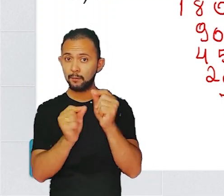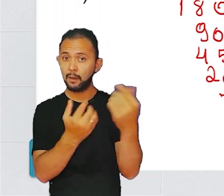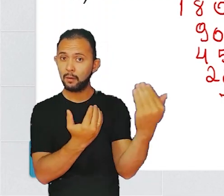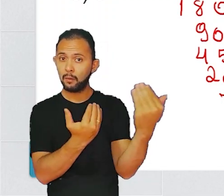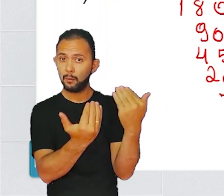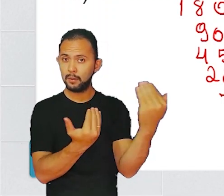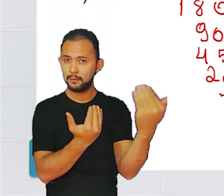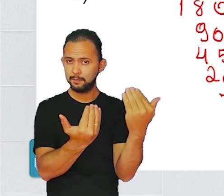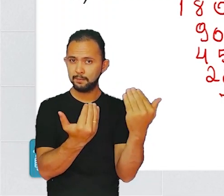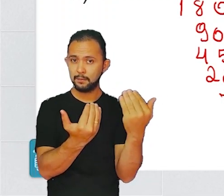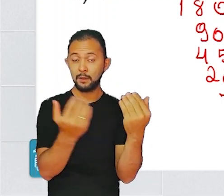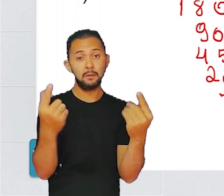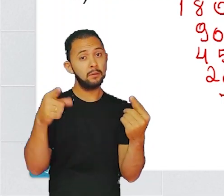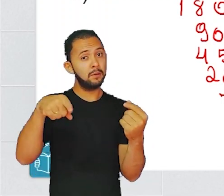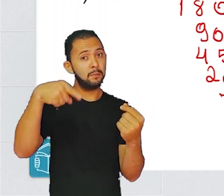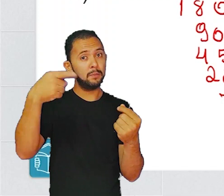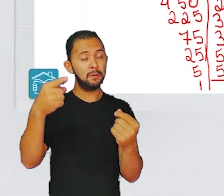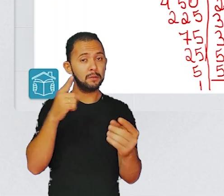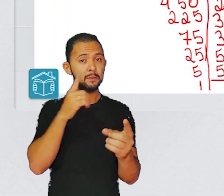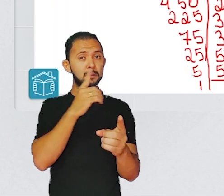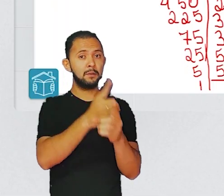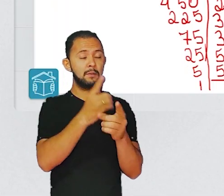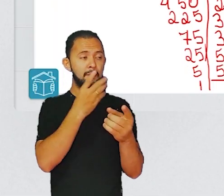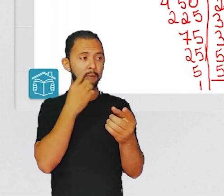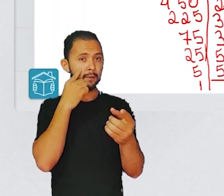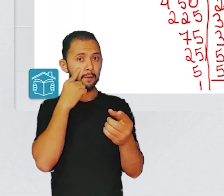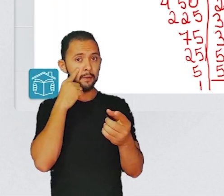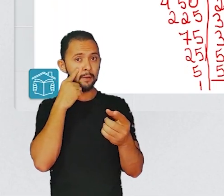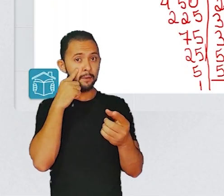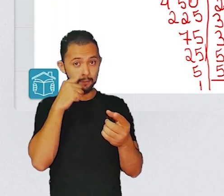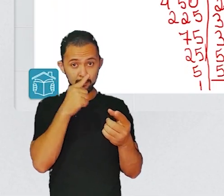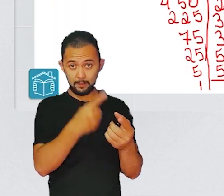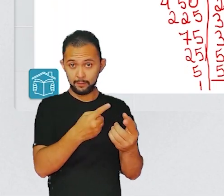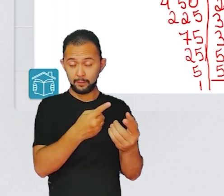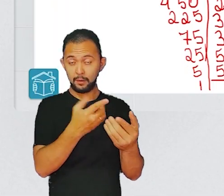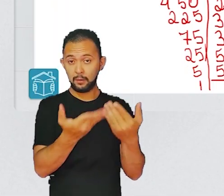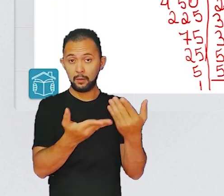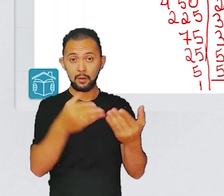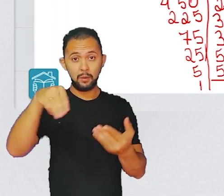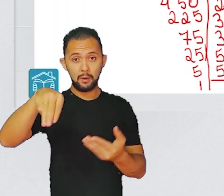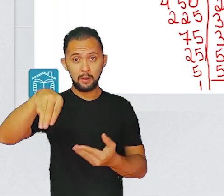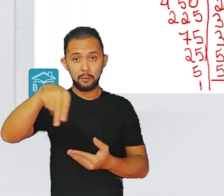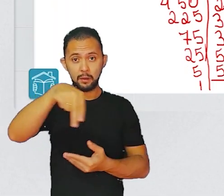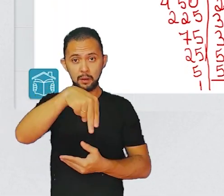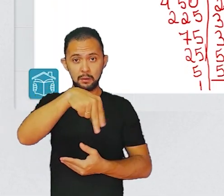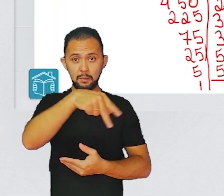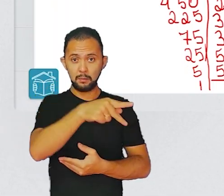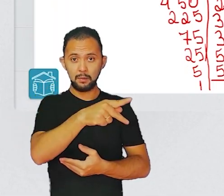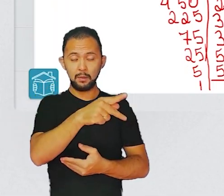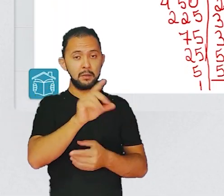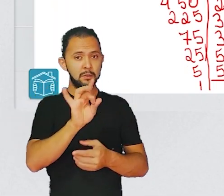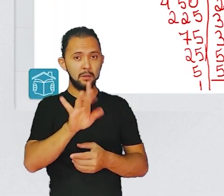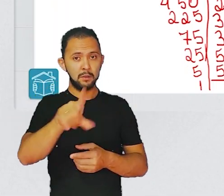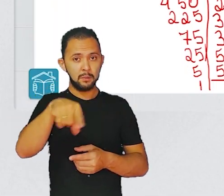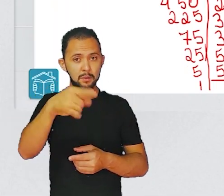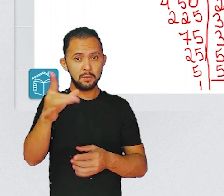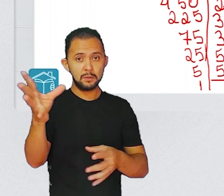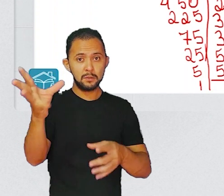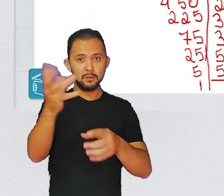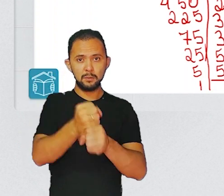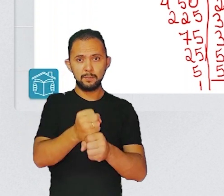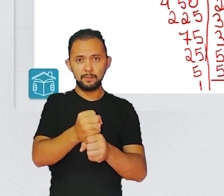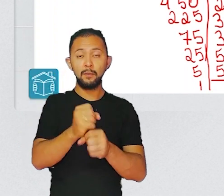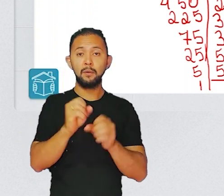E depois disso você consegue obter facilmente pela comparação o valor de m, n e p e depois basta somar.